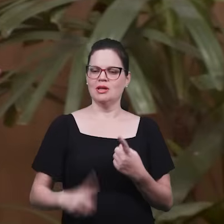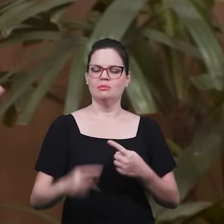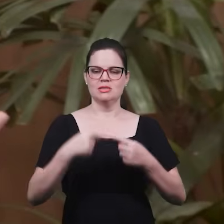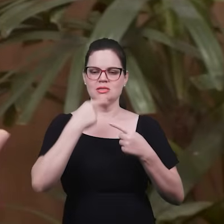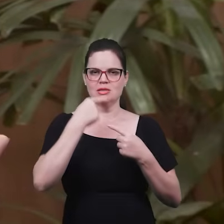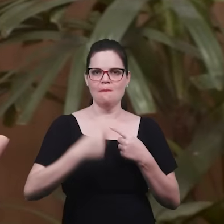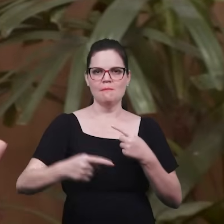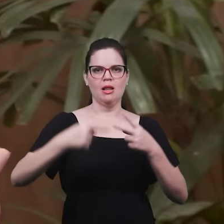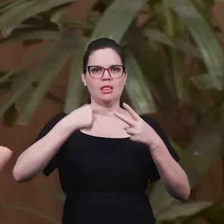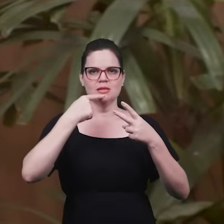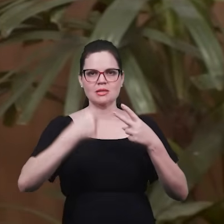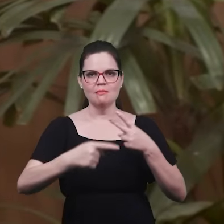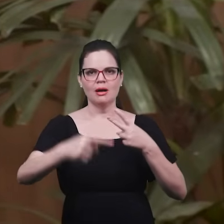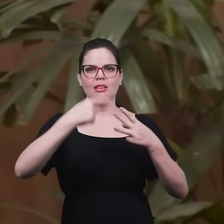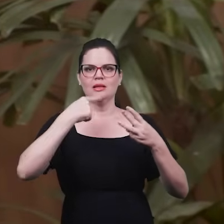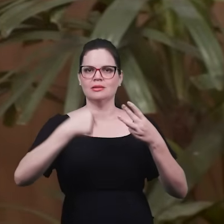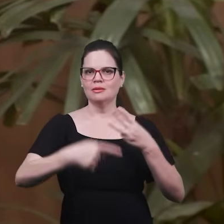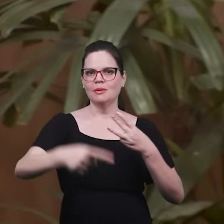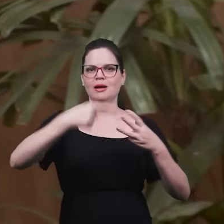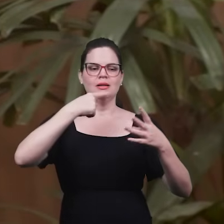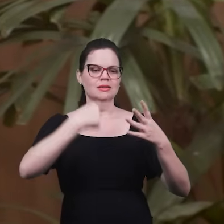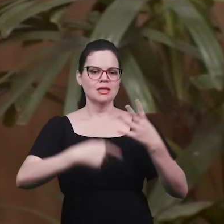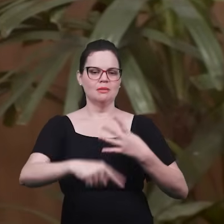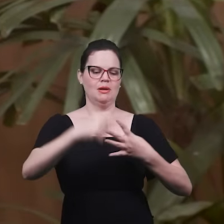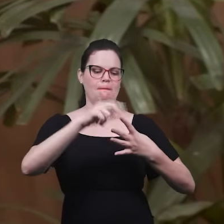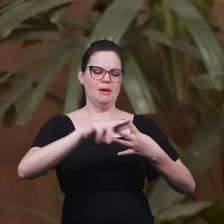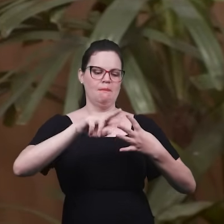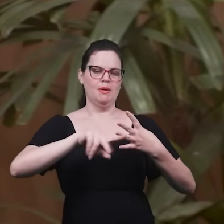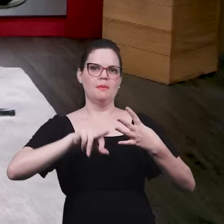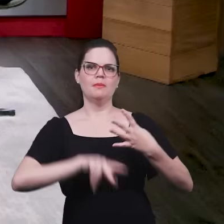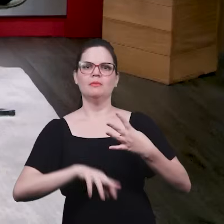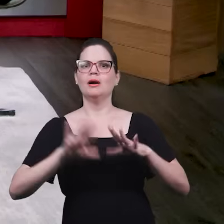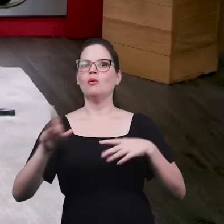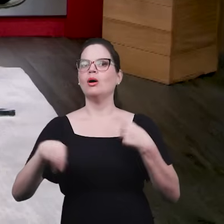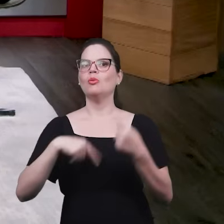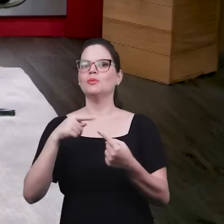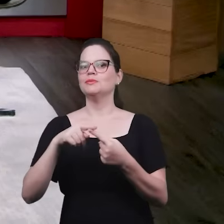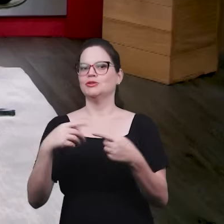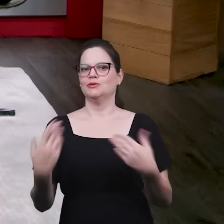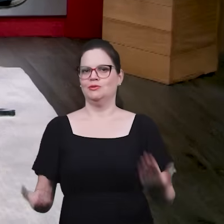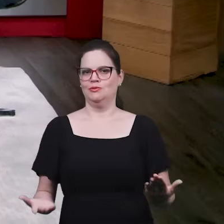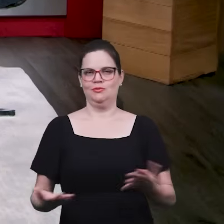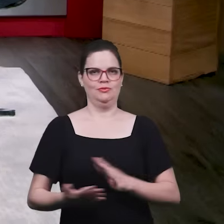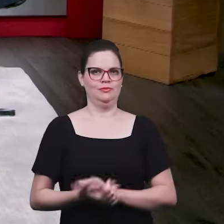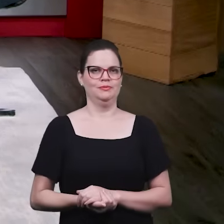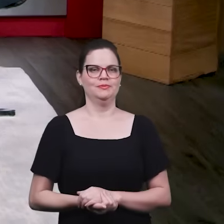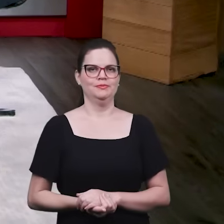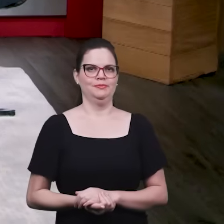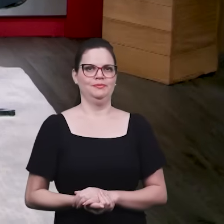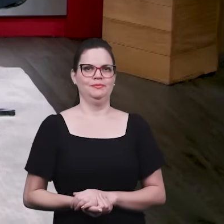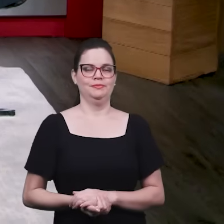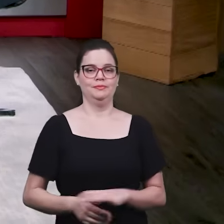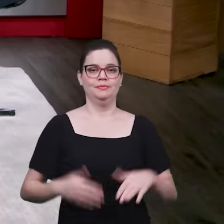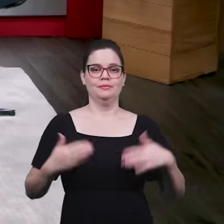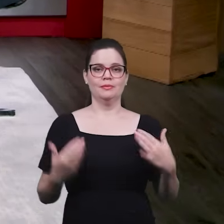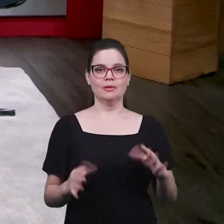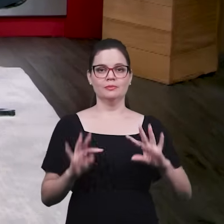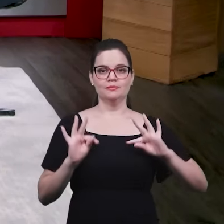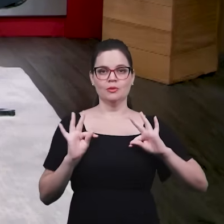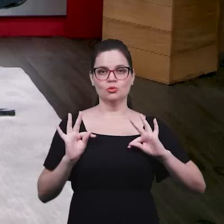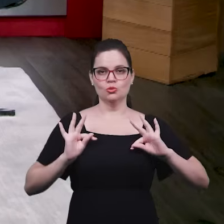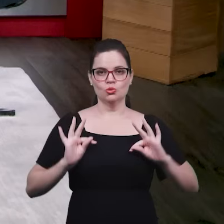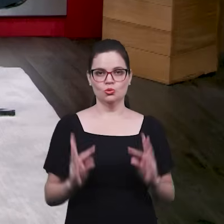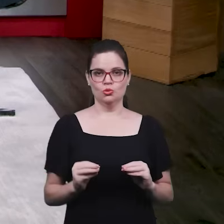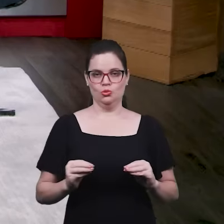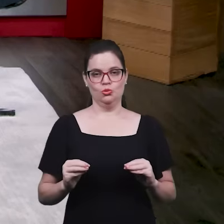pode aqui trazer uma explicação para os nossos irmãos? Claro. Bom, tudo na obra do Espírito